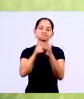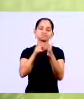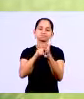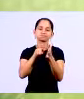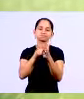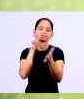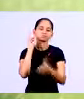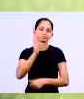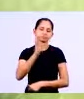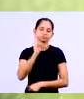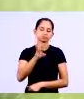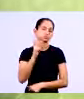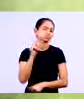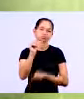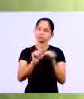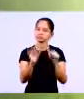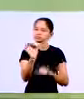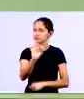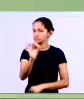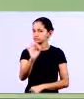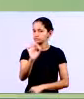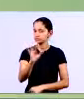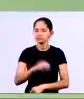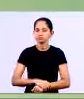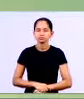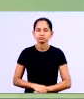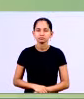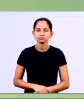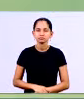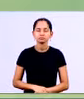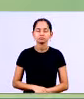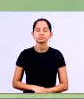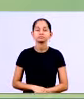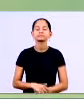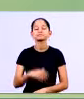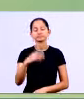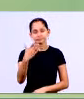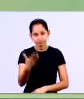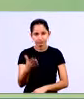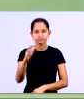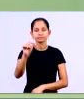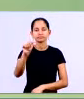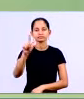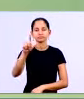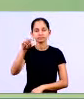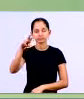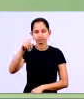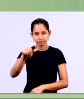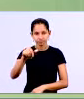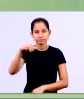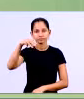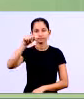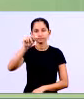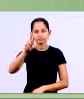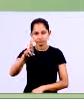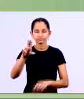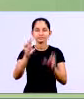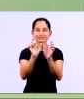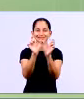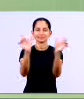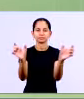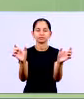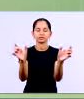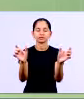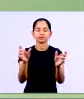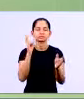não houve alteração, ok? Então, além mar é um desses, aquém, além, continua com